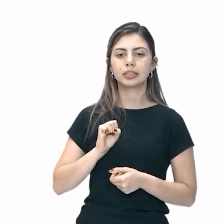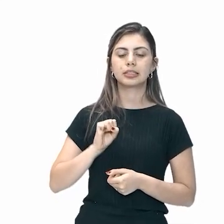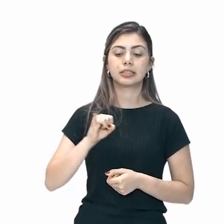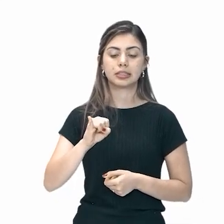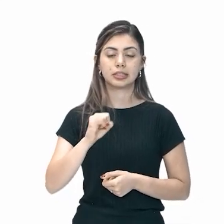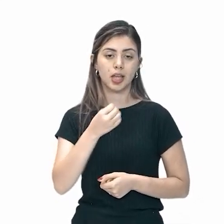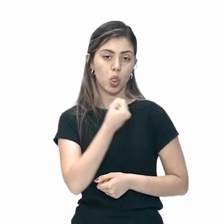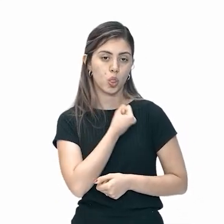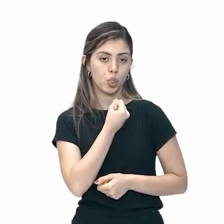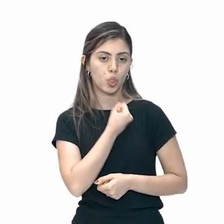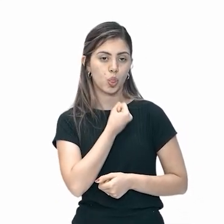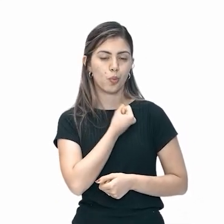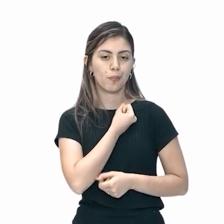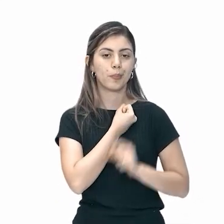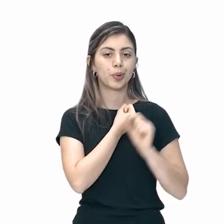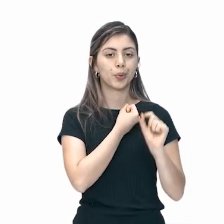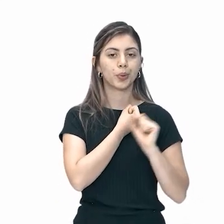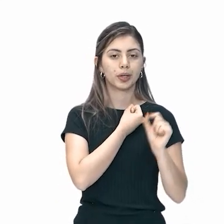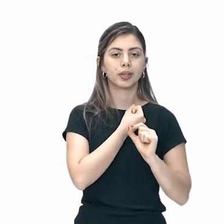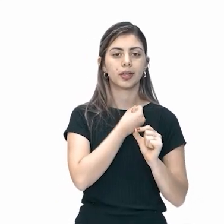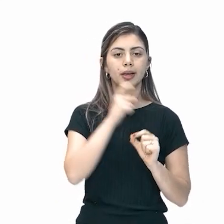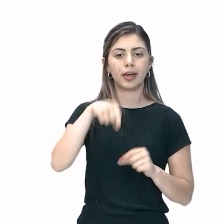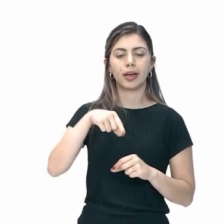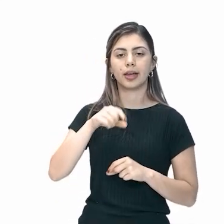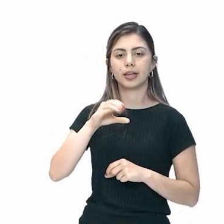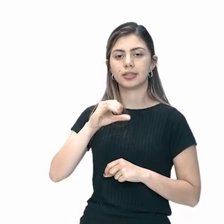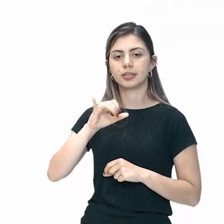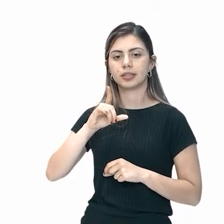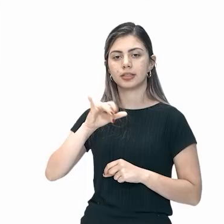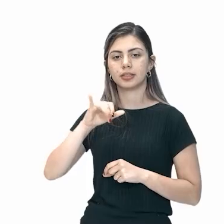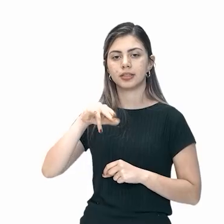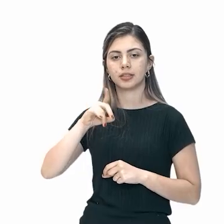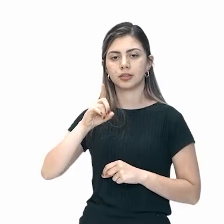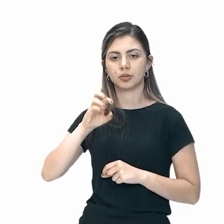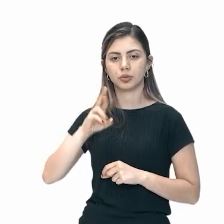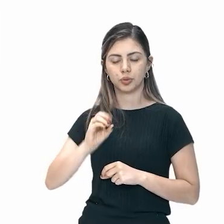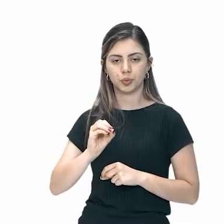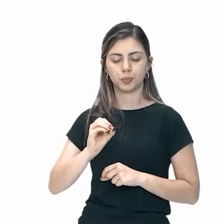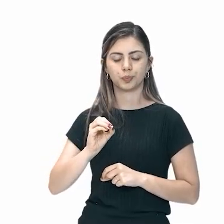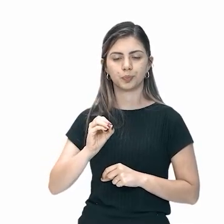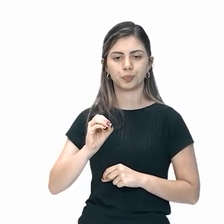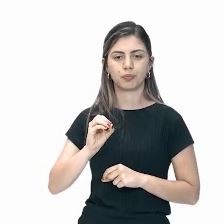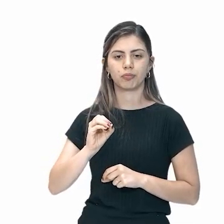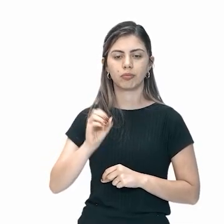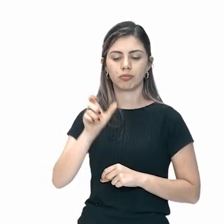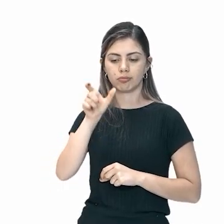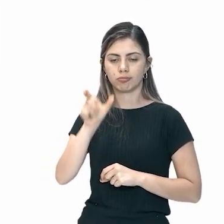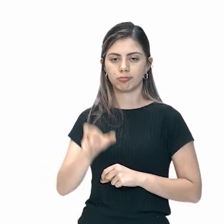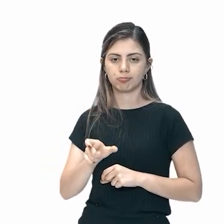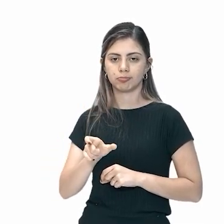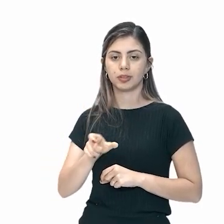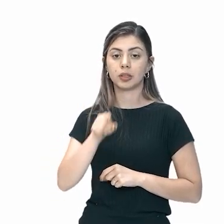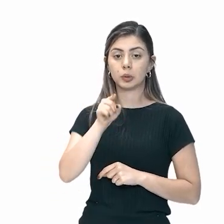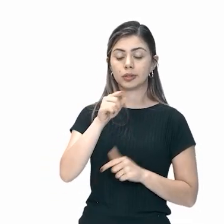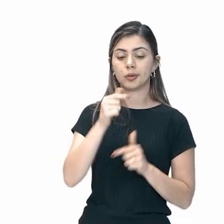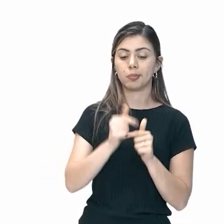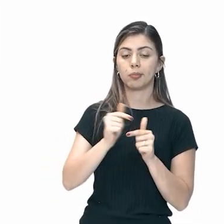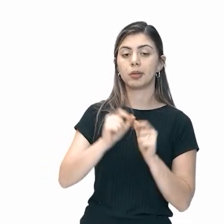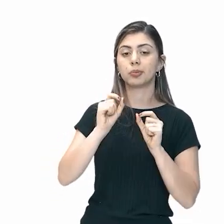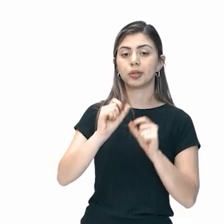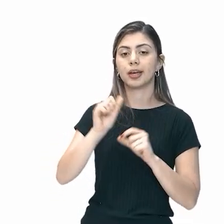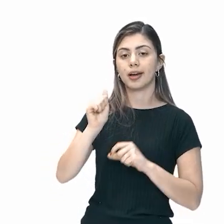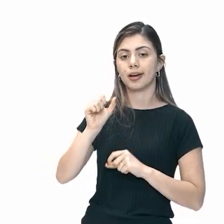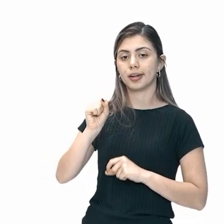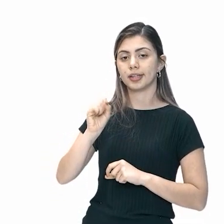valor naquilo que nós chamamos de cilíndrico ou cilindro, o teu problema é